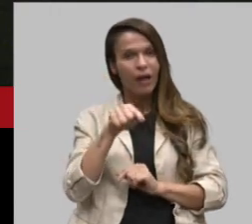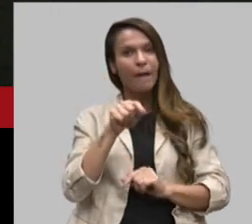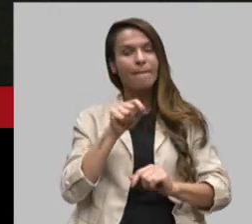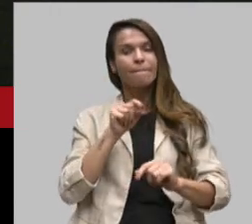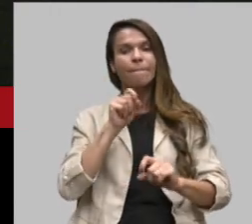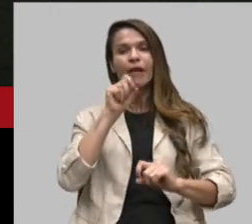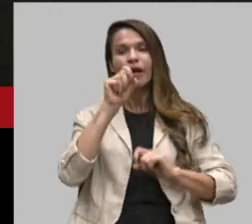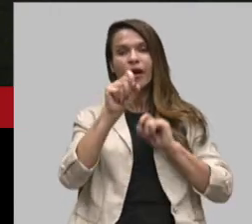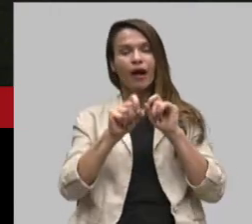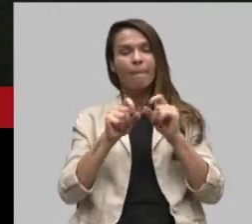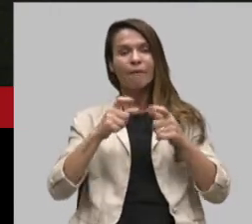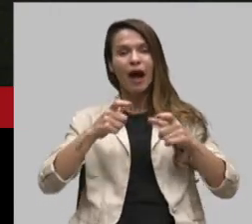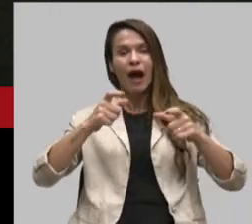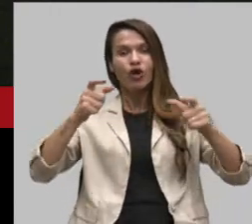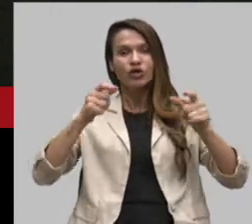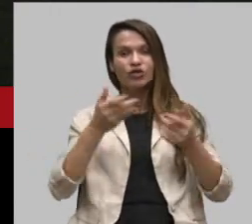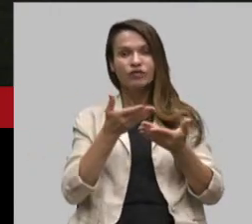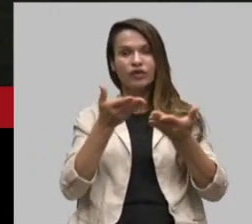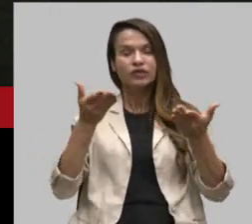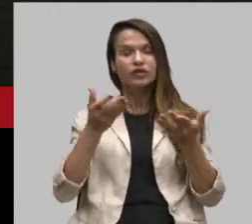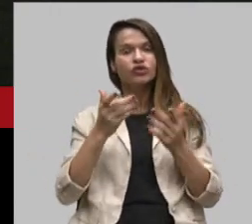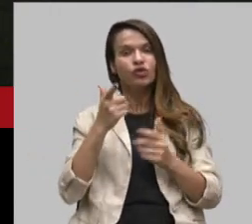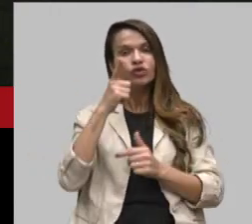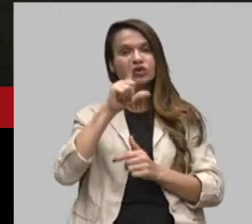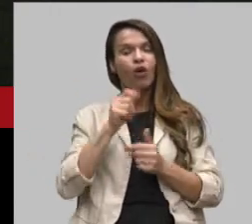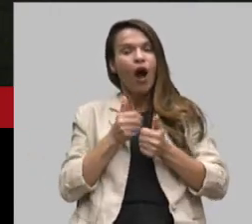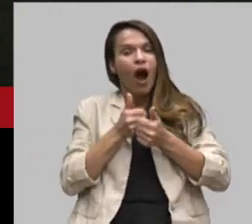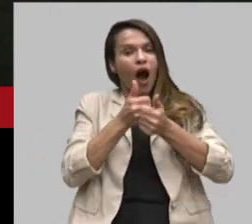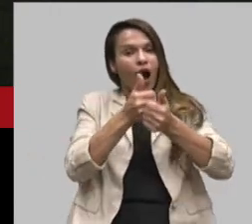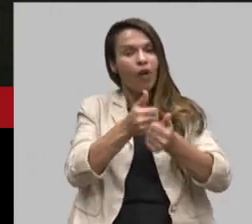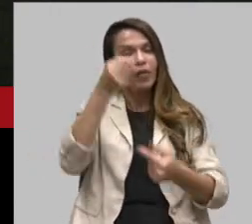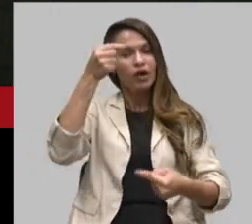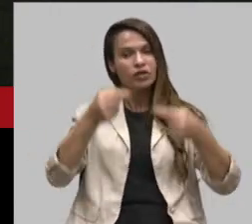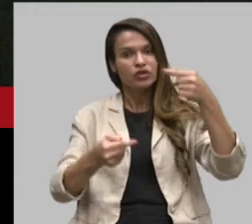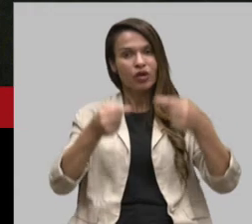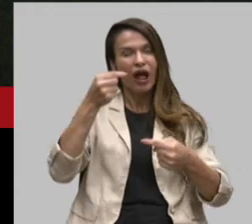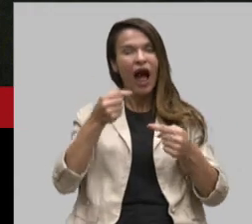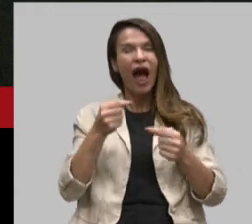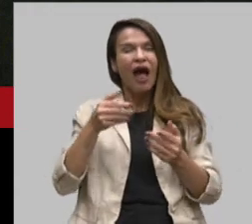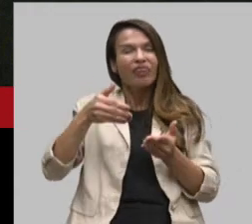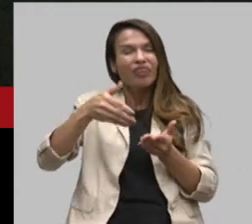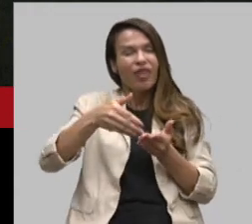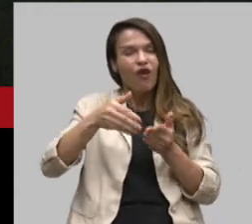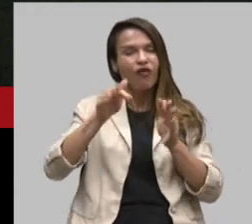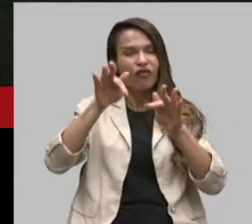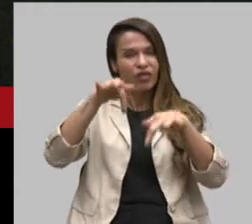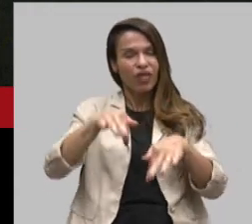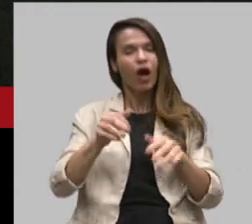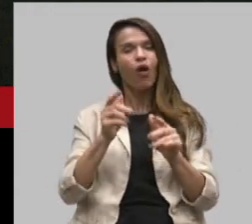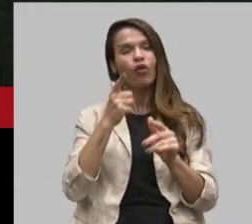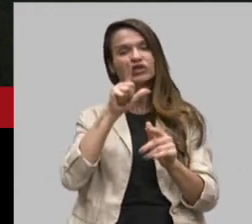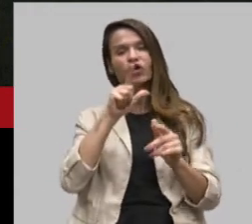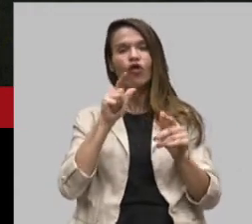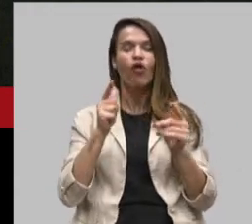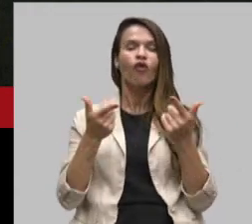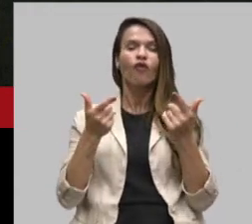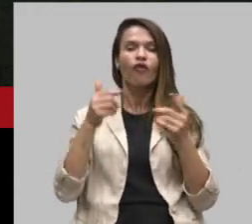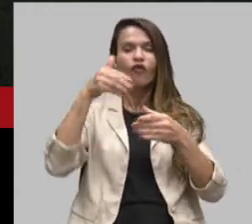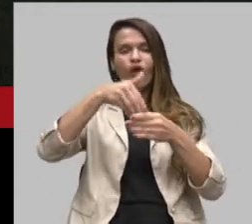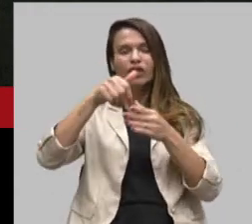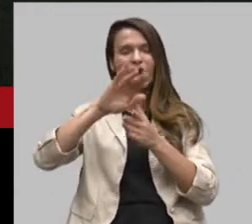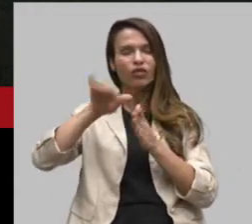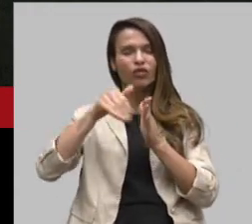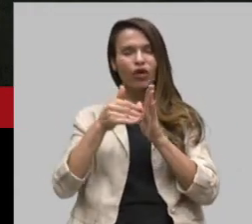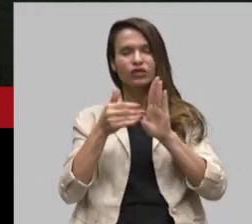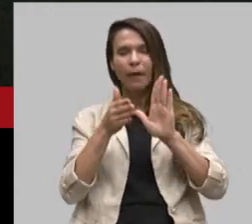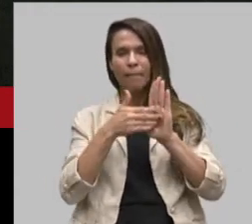a maioria de vocês possam acompanhar as discussões até o final possam votar em todas as propostas Porque caso